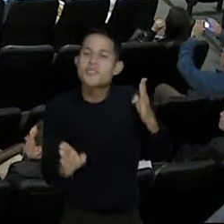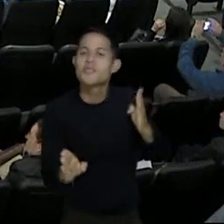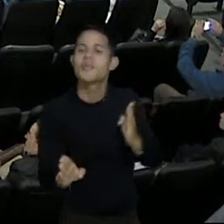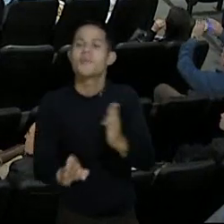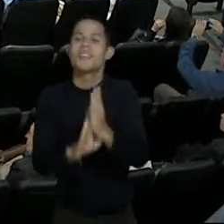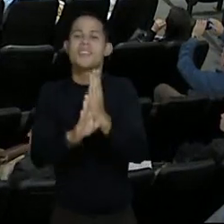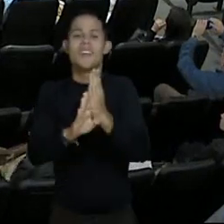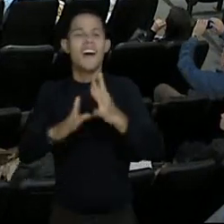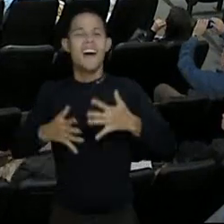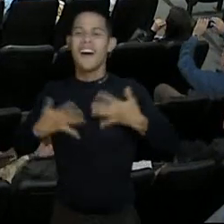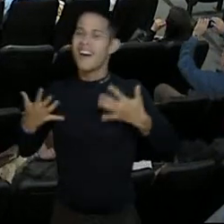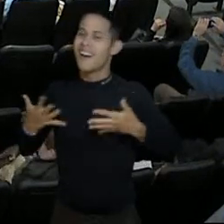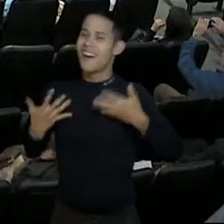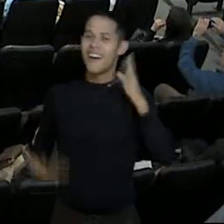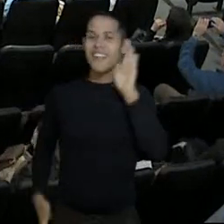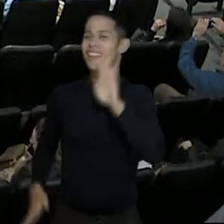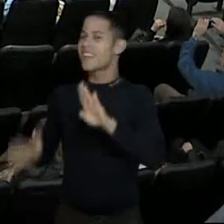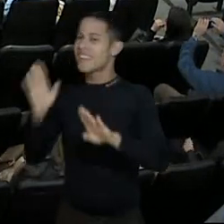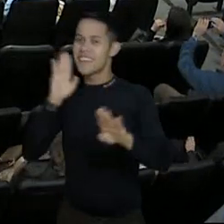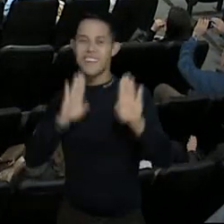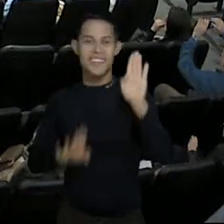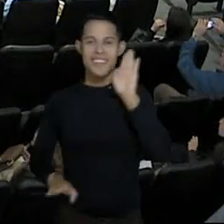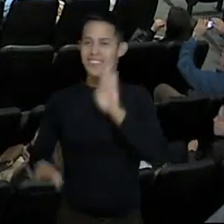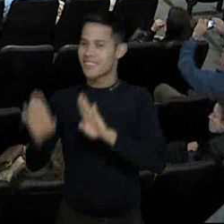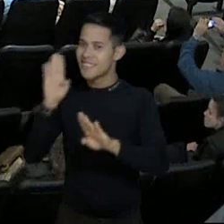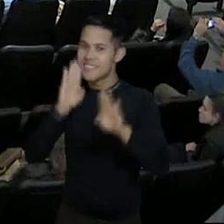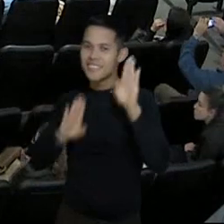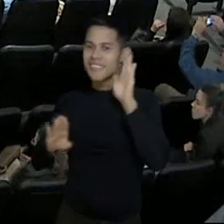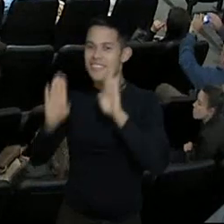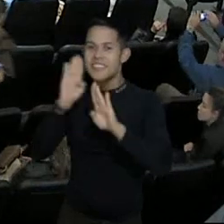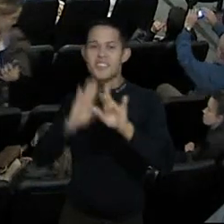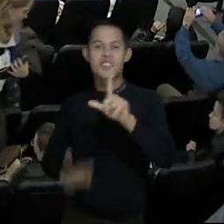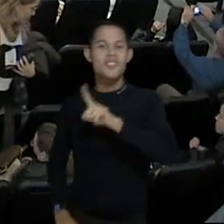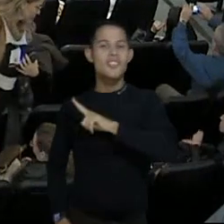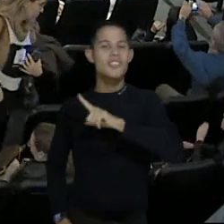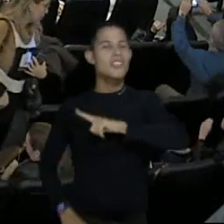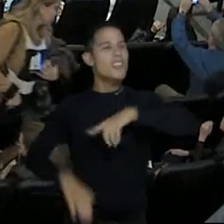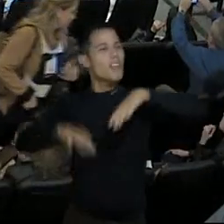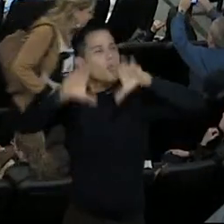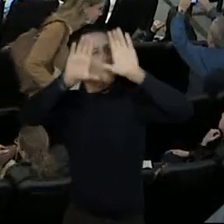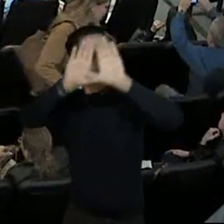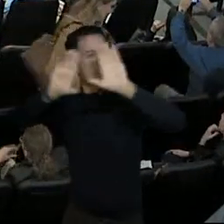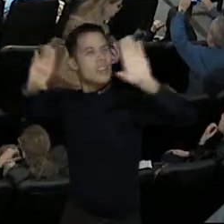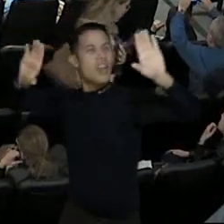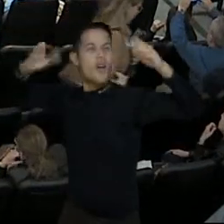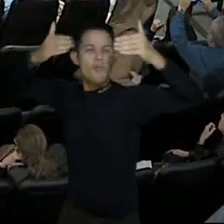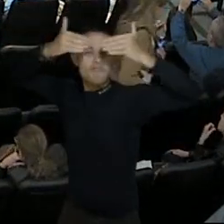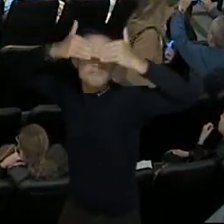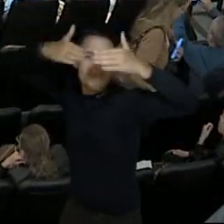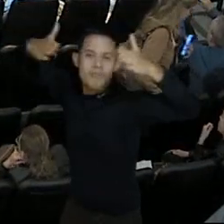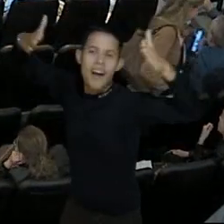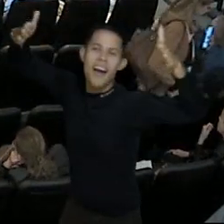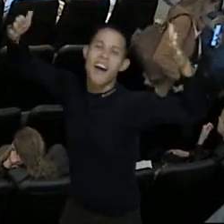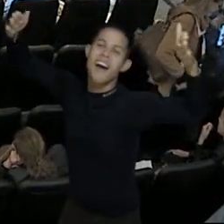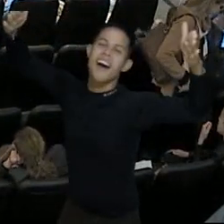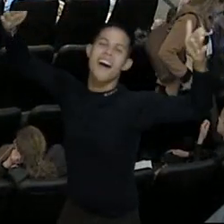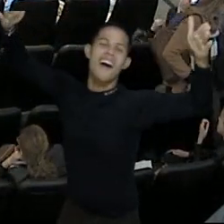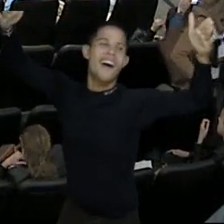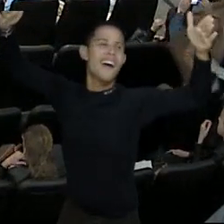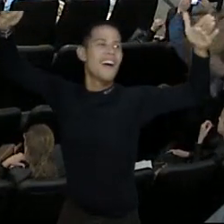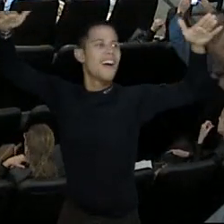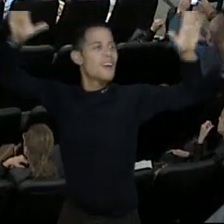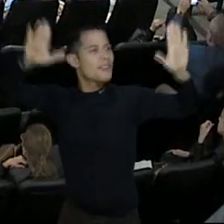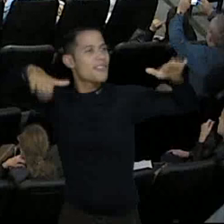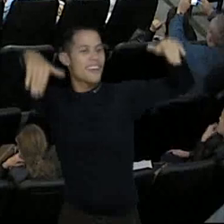de possuir um céu aberto como casa